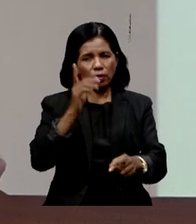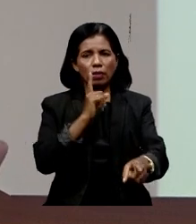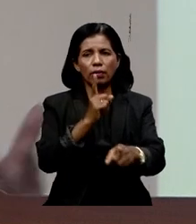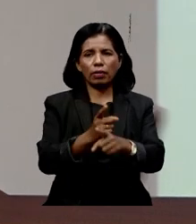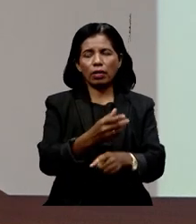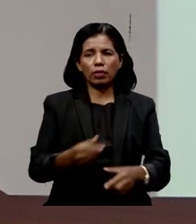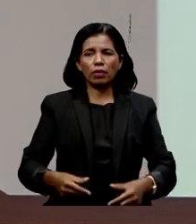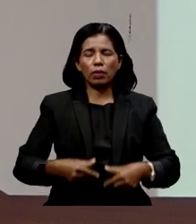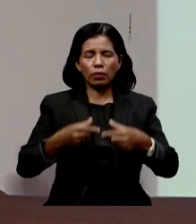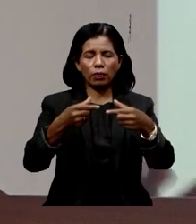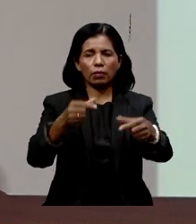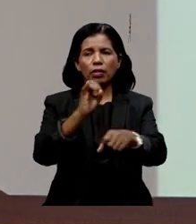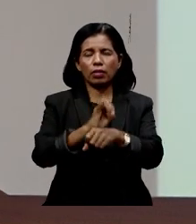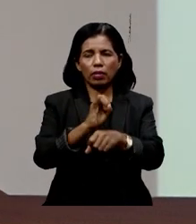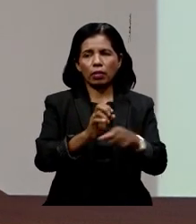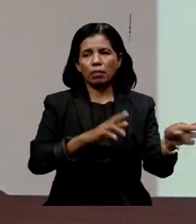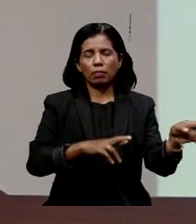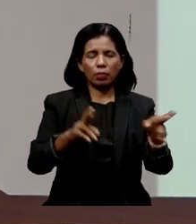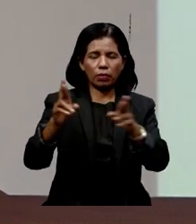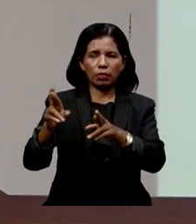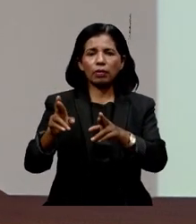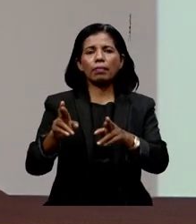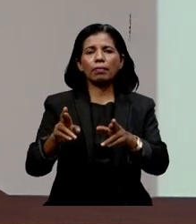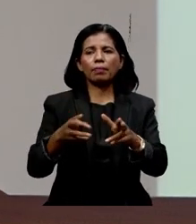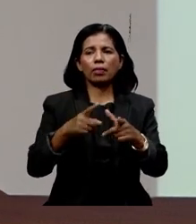tu entrega de para a igreja vai pronto protocolo